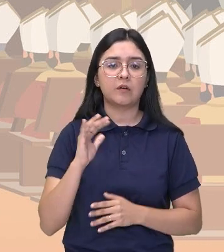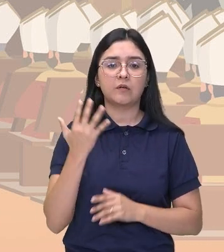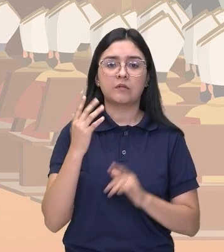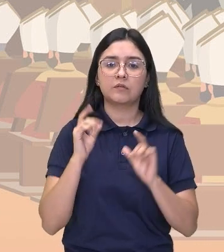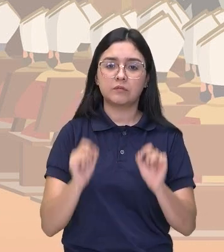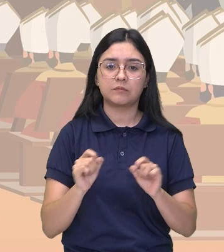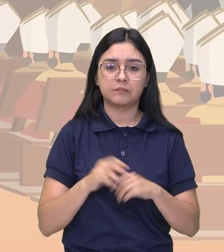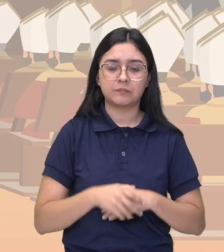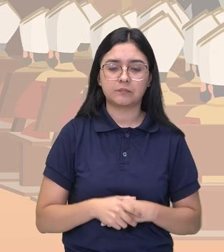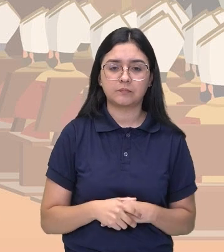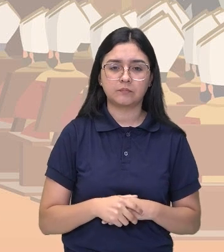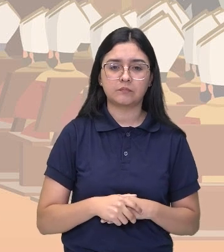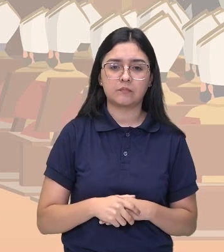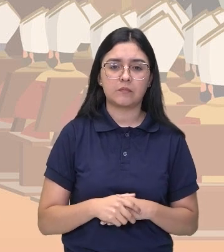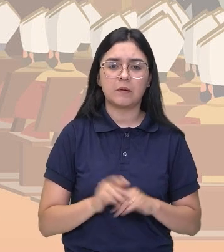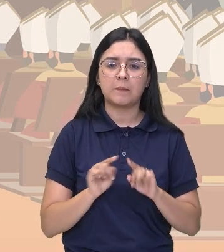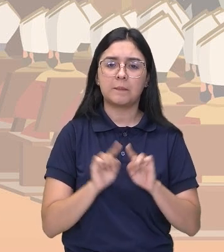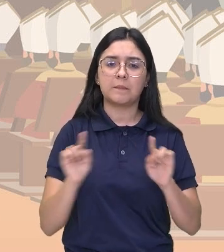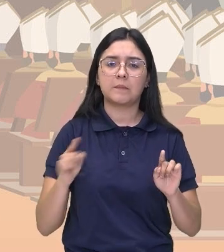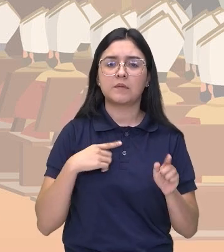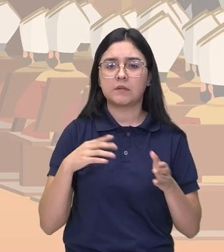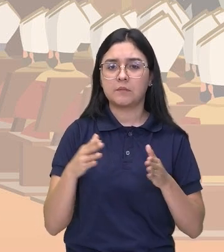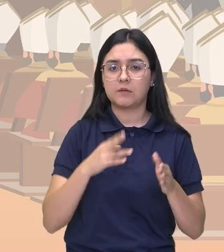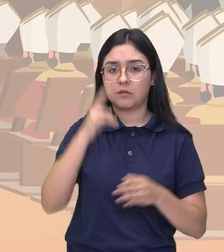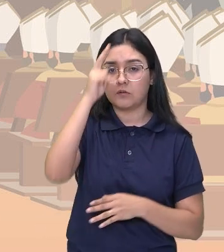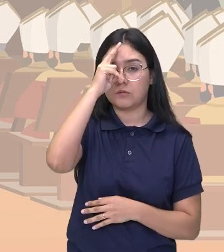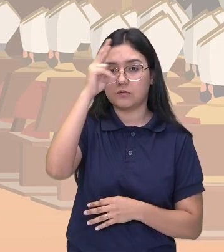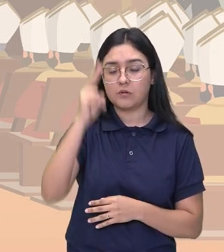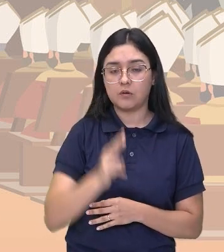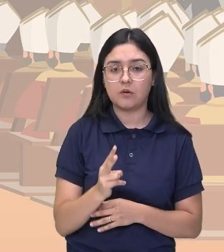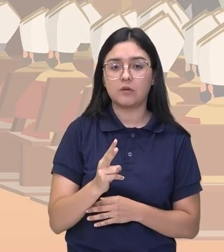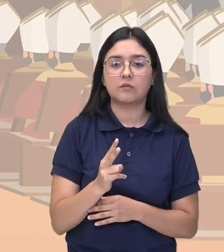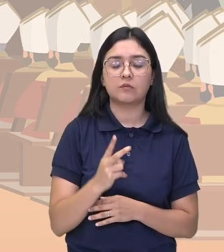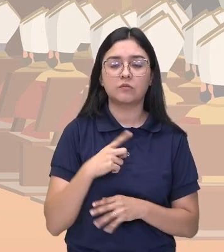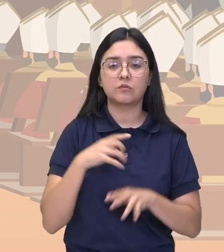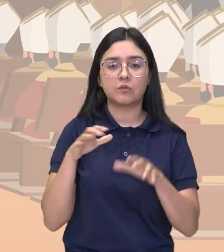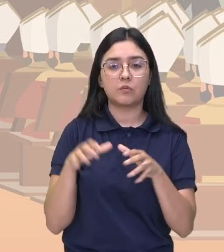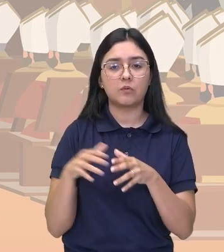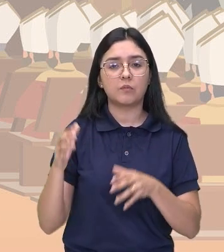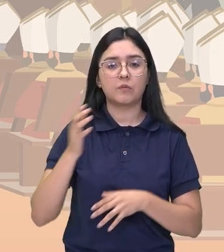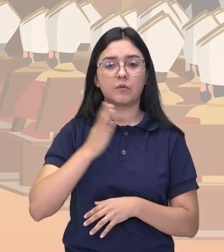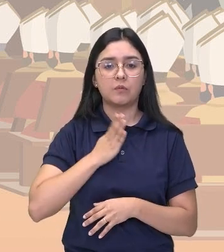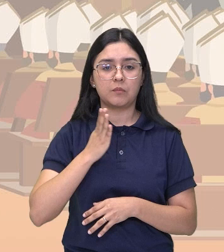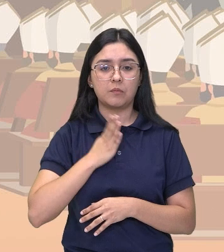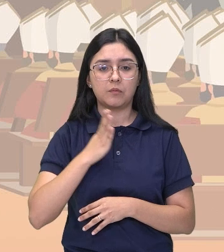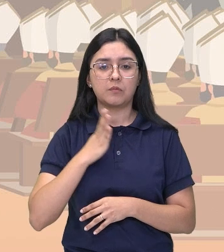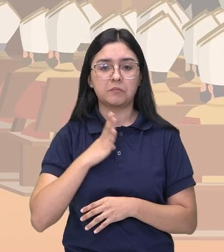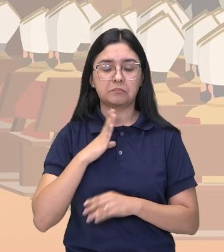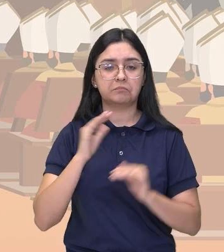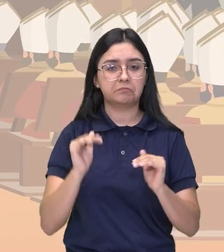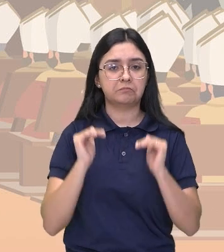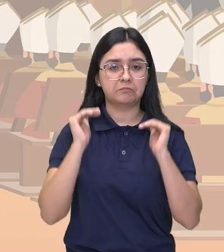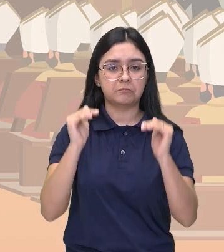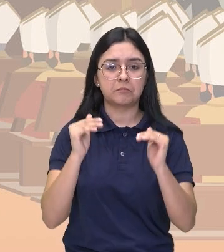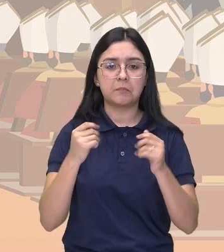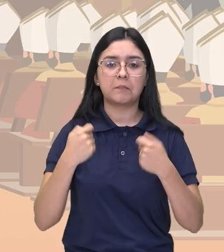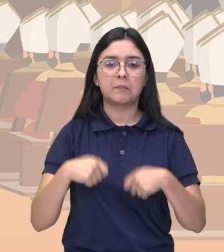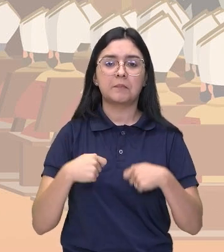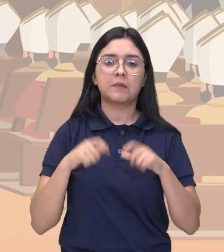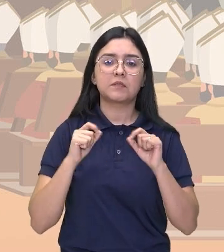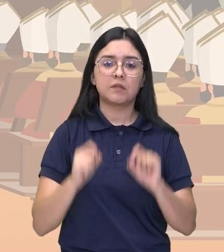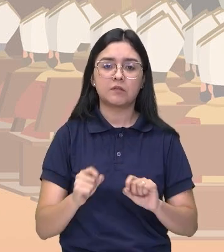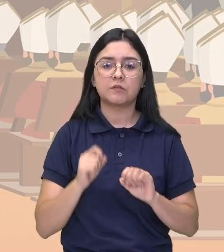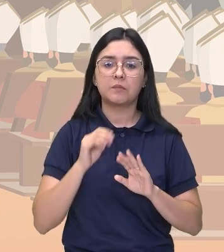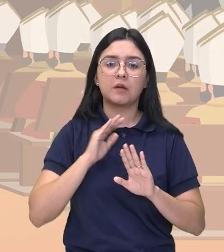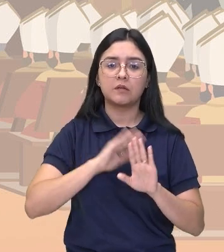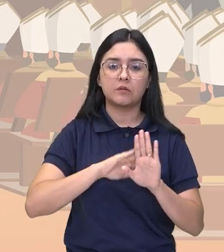que aconteceu. Mas naquele momento da história, ali onde a burguesia estava bastante forte e necessitava de uma ideologia